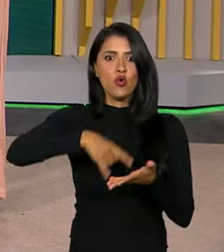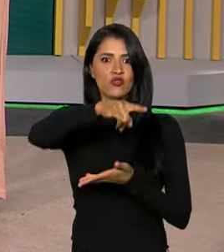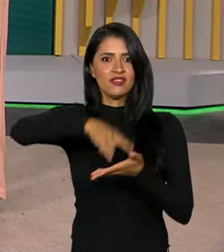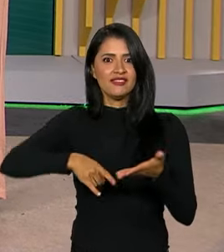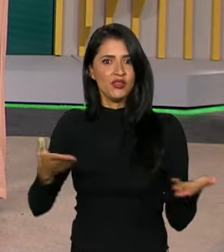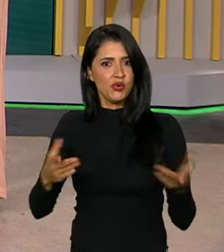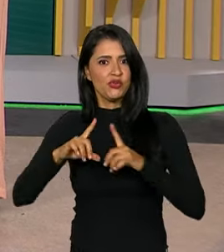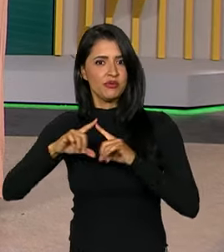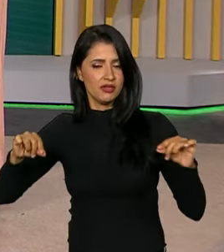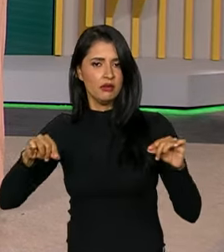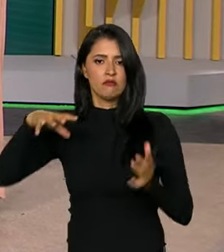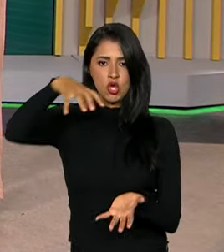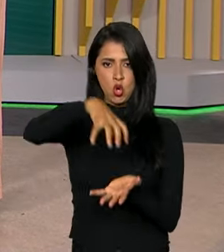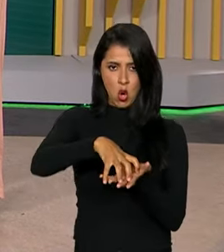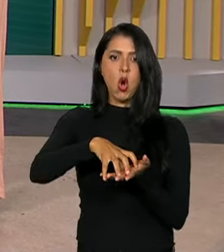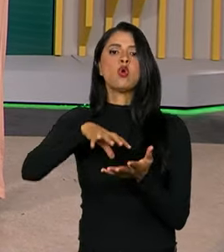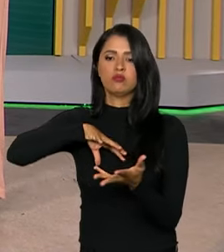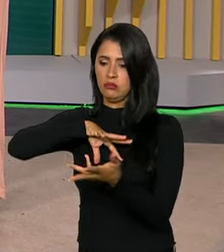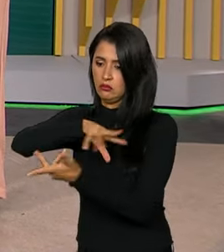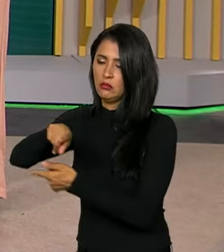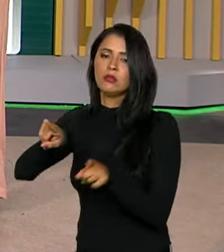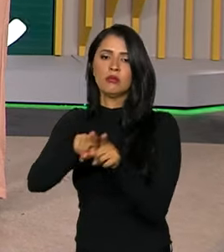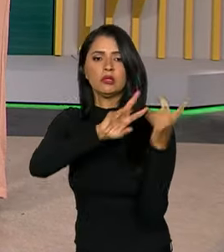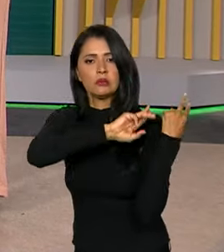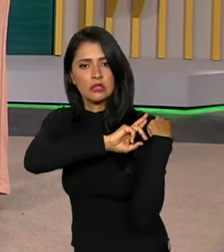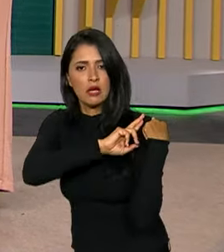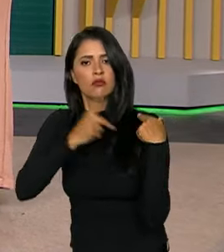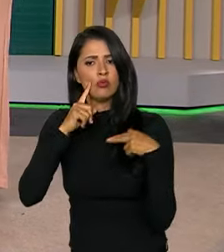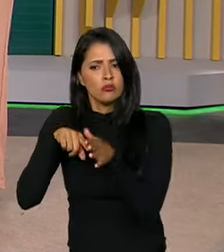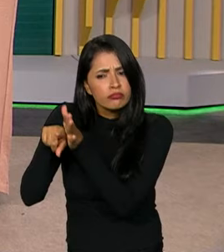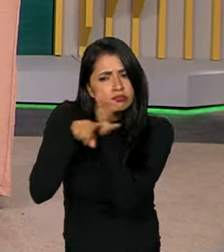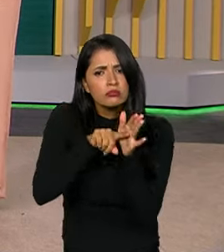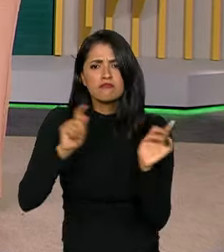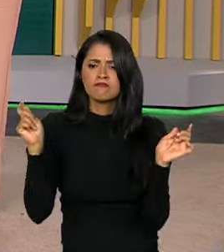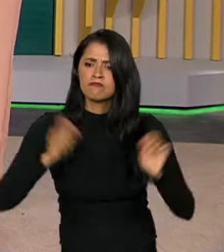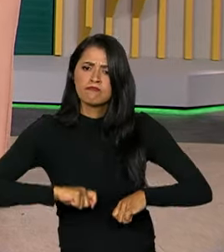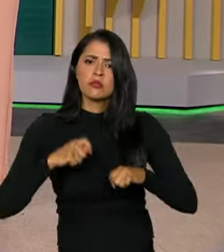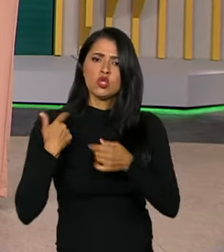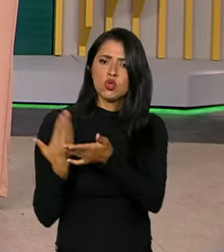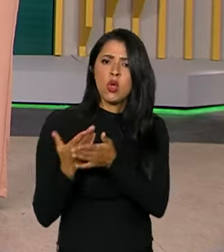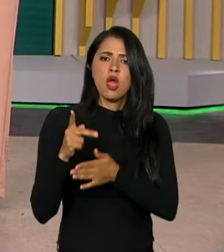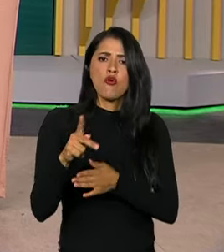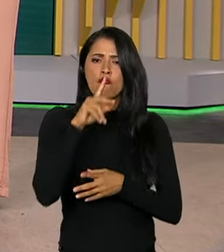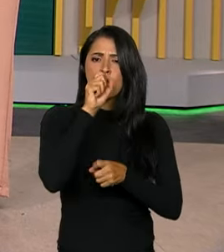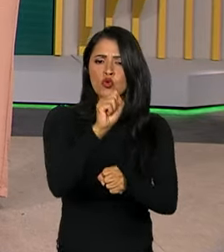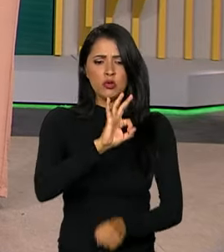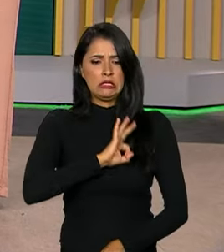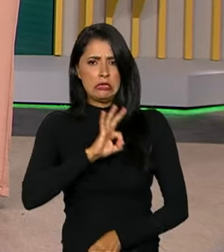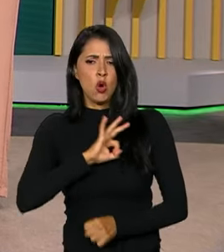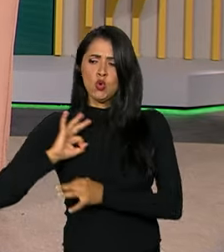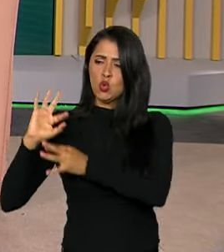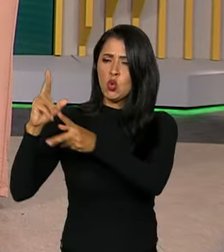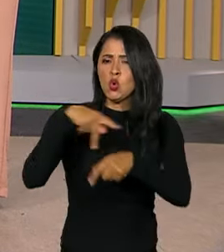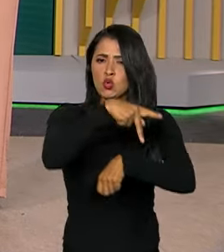Brasília. Esse órgão internacional também será responsável por aprimorar e capacitar as forças policiais de todos os países